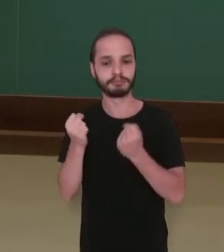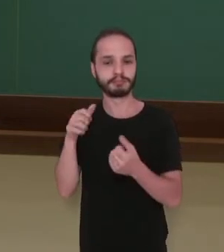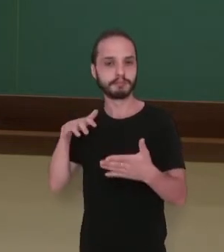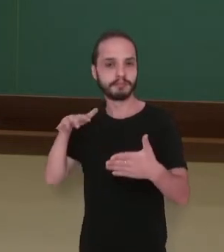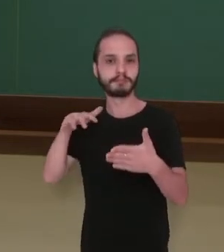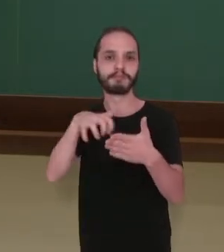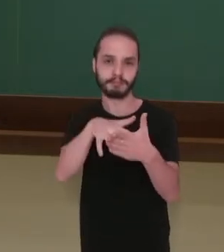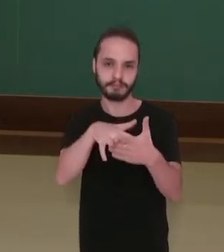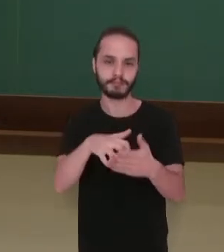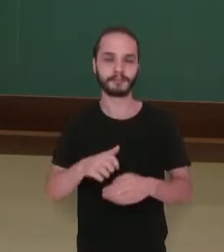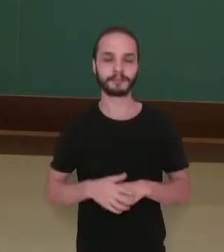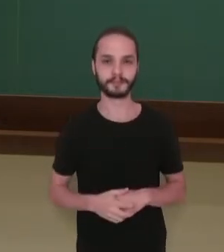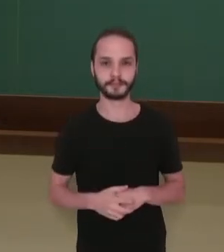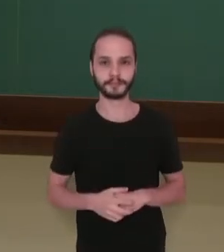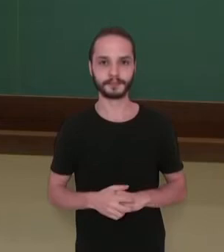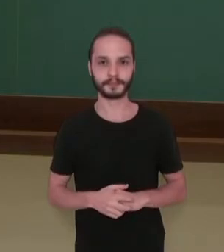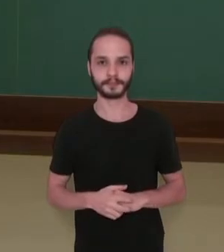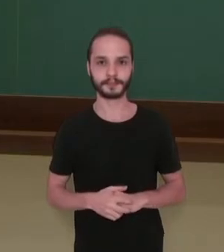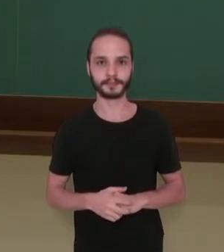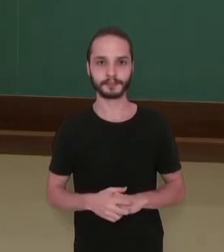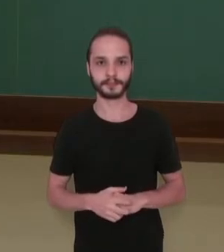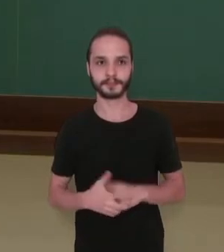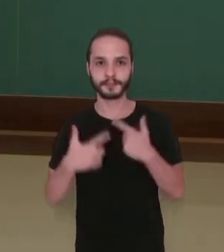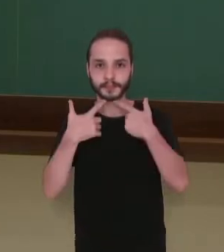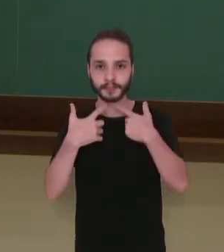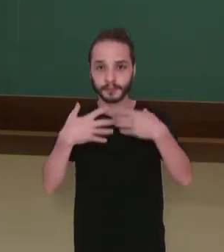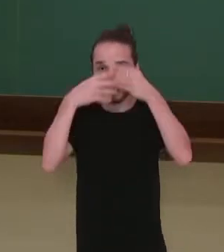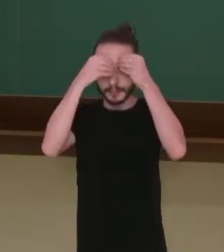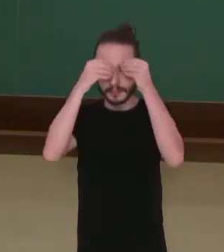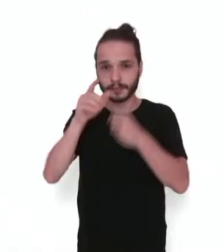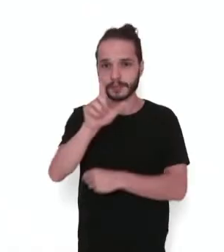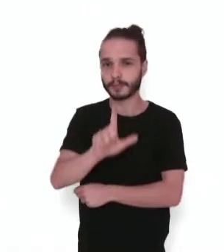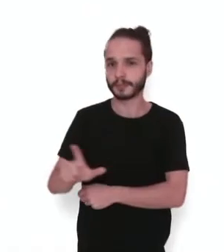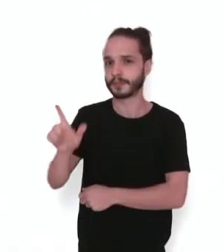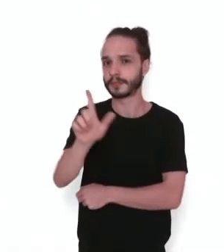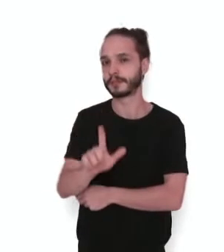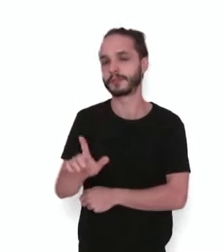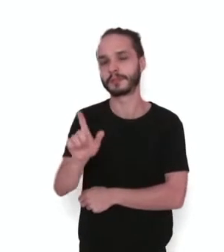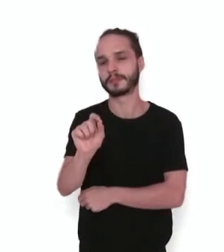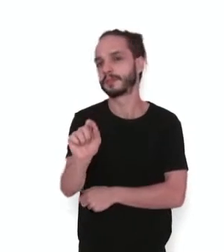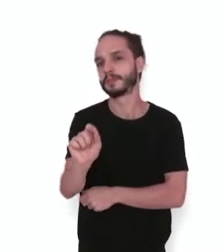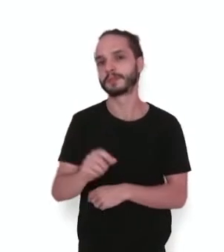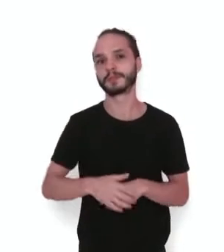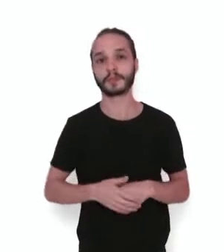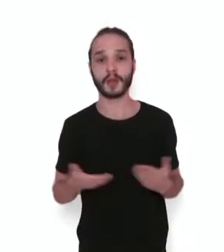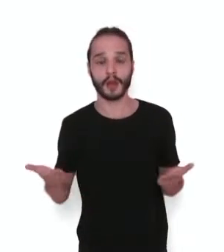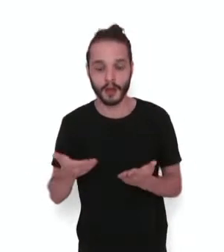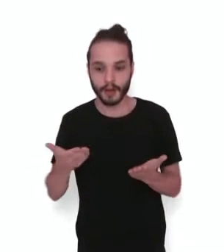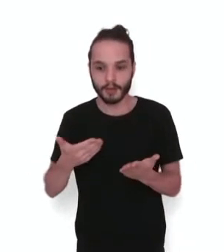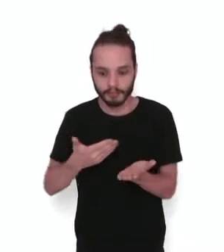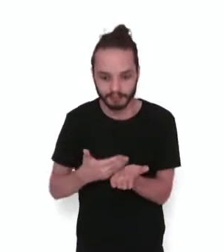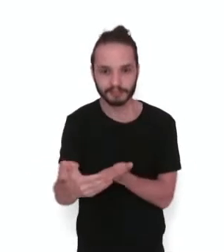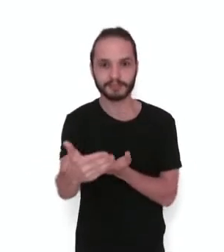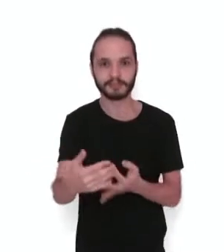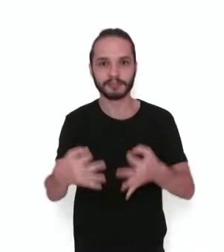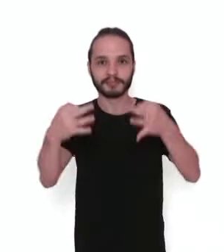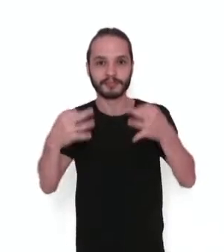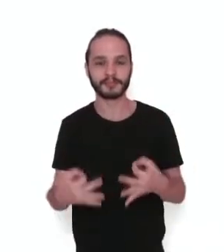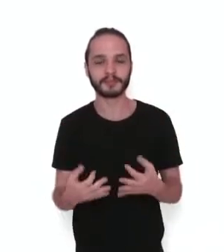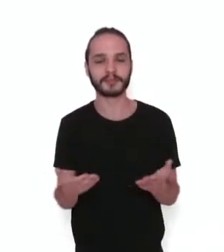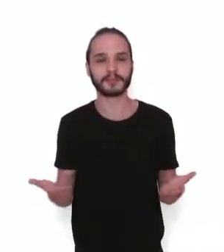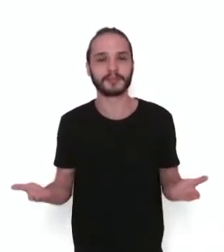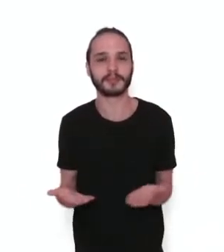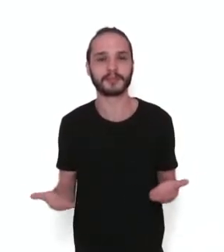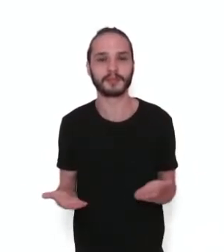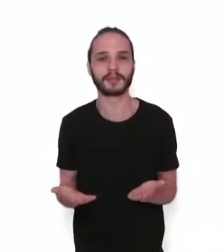vitimou. A linguagem literária, né? Então, para embarcar de vez nessa aventura, nós